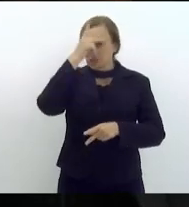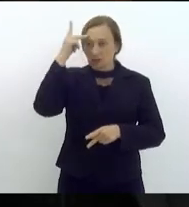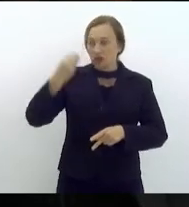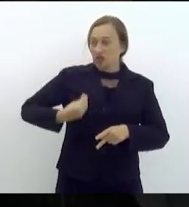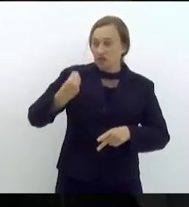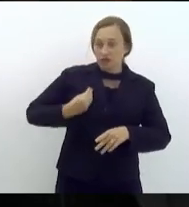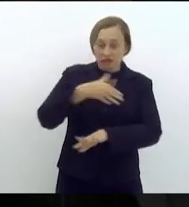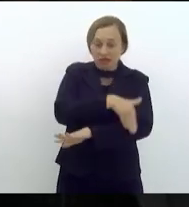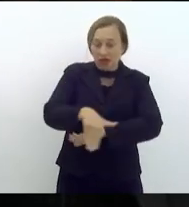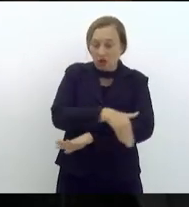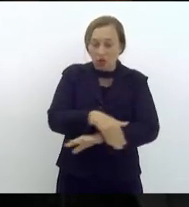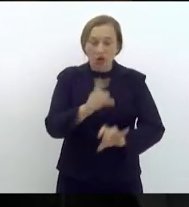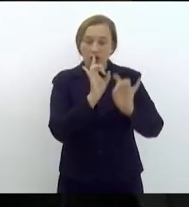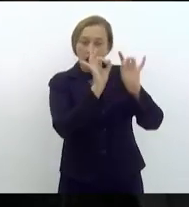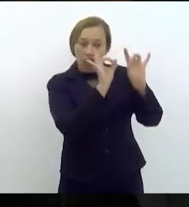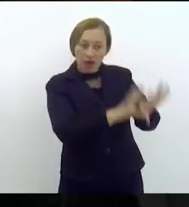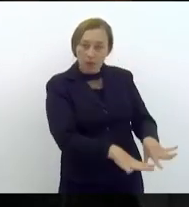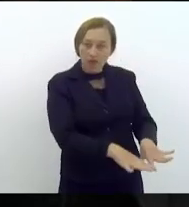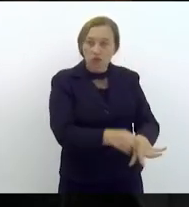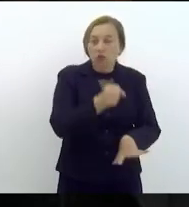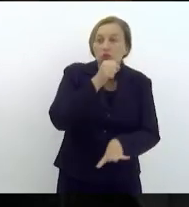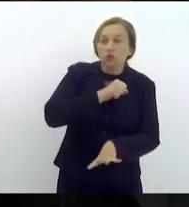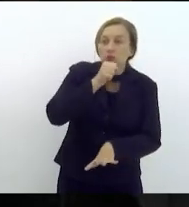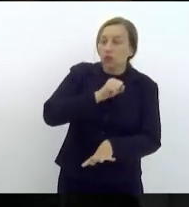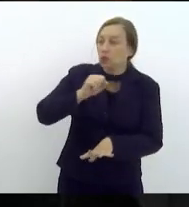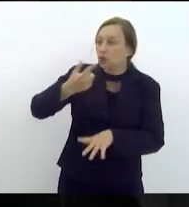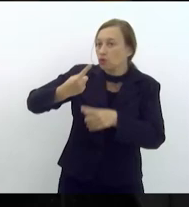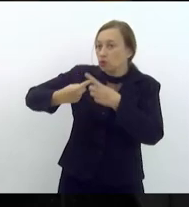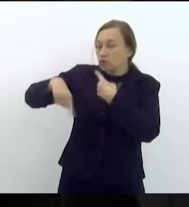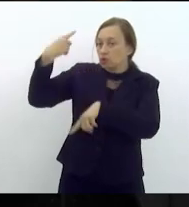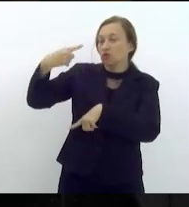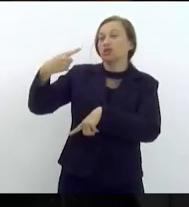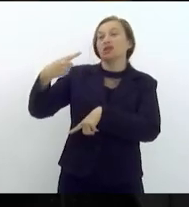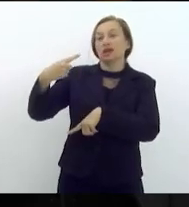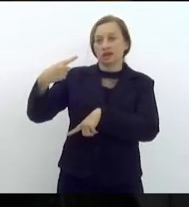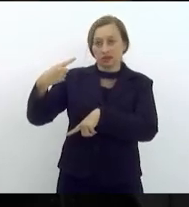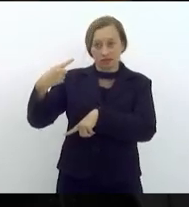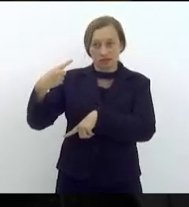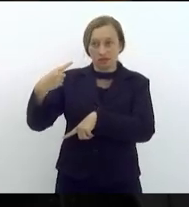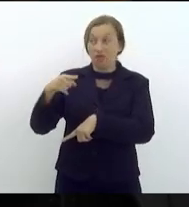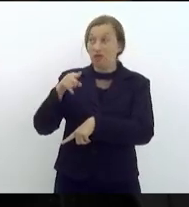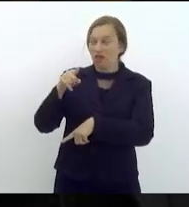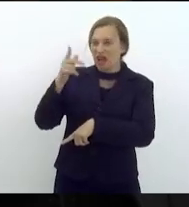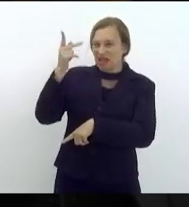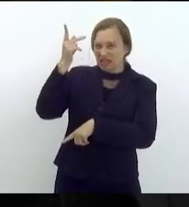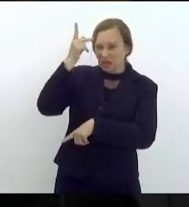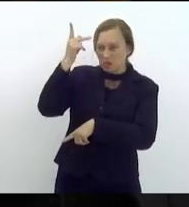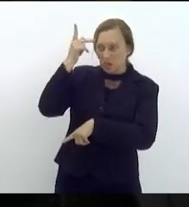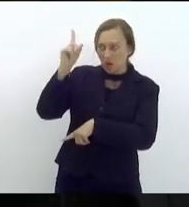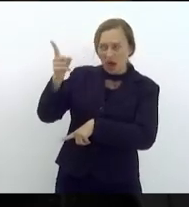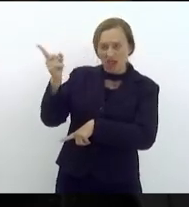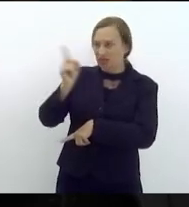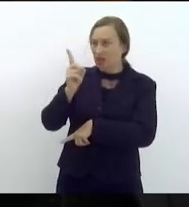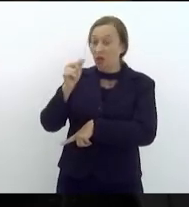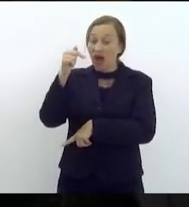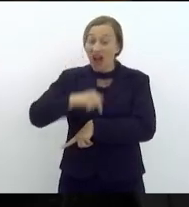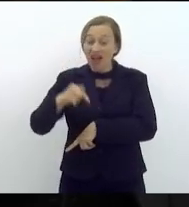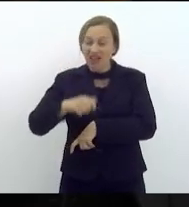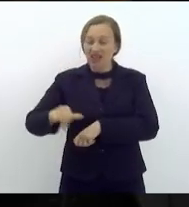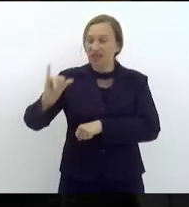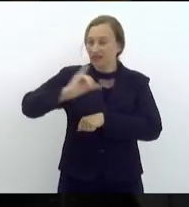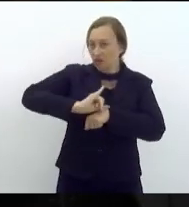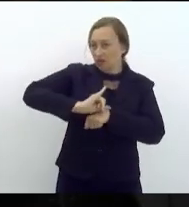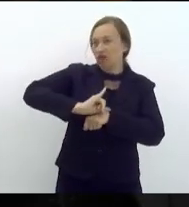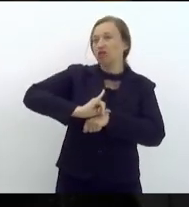com absoluto sucesso não tá longe lá em São Paulo não tá aqui em Volta